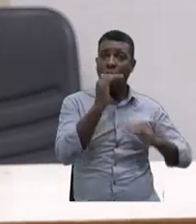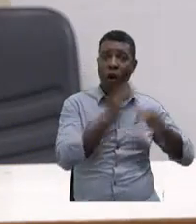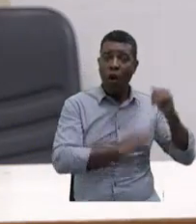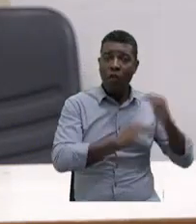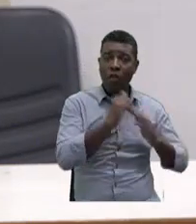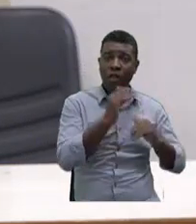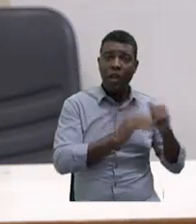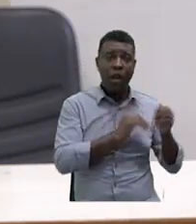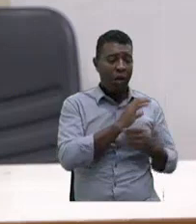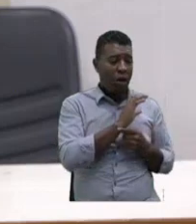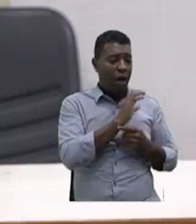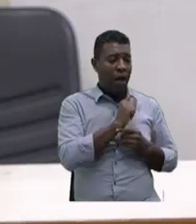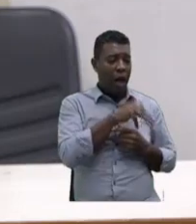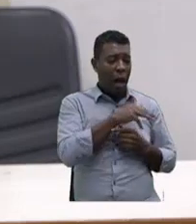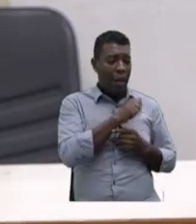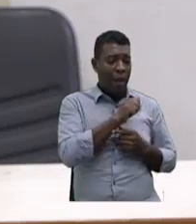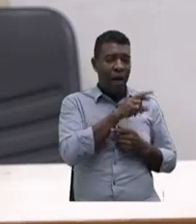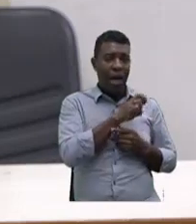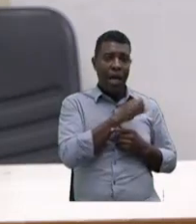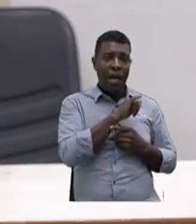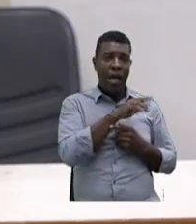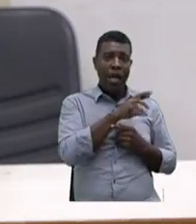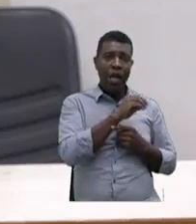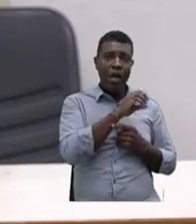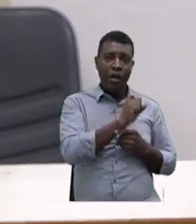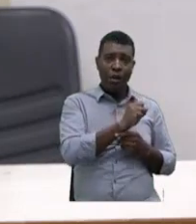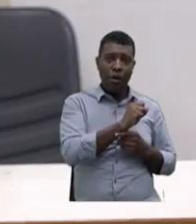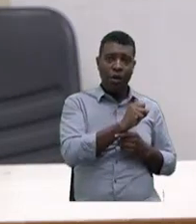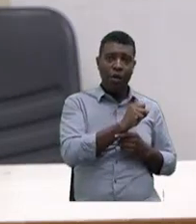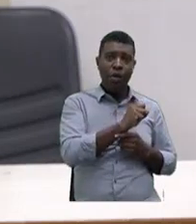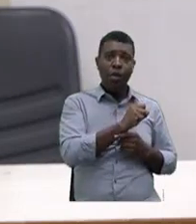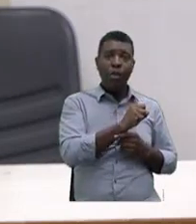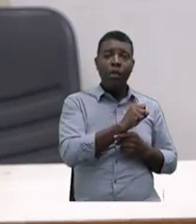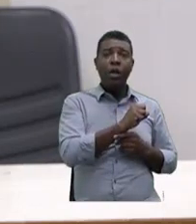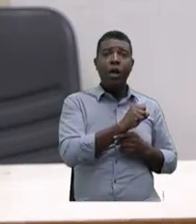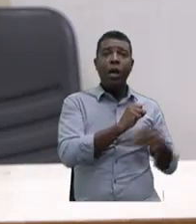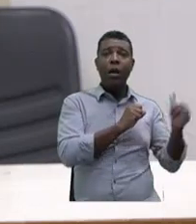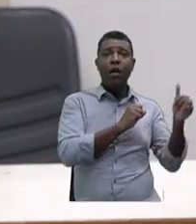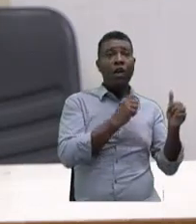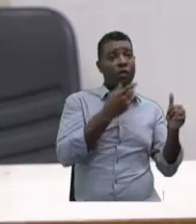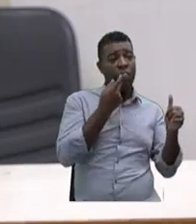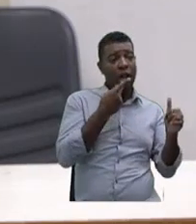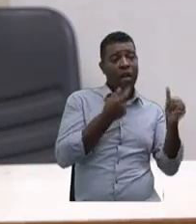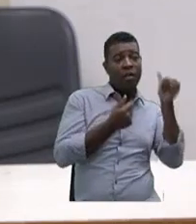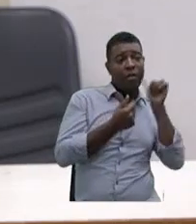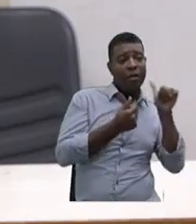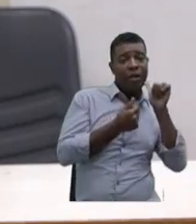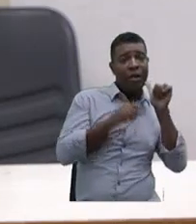sejam camareiros ou camareiras, desculpe por falar camareiras, mas que os hotéis precisam,